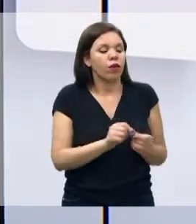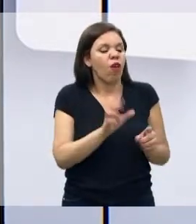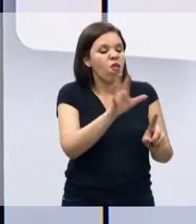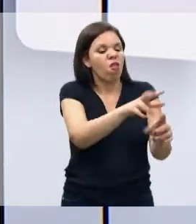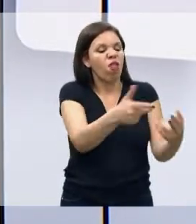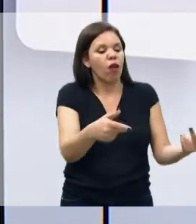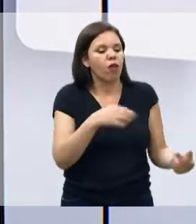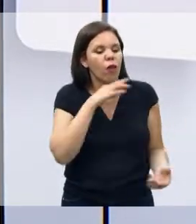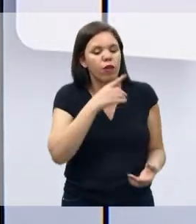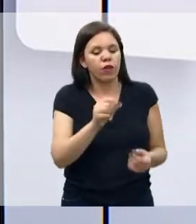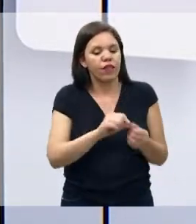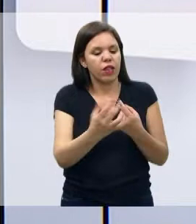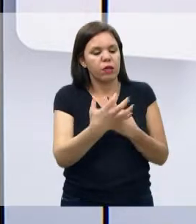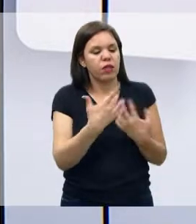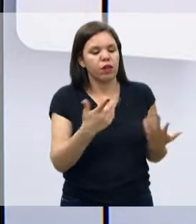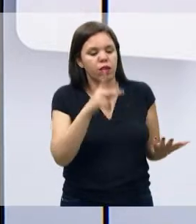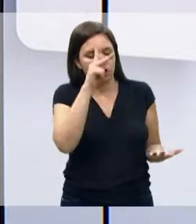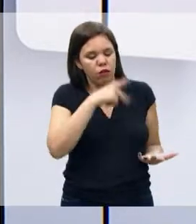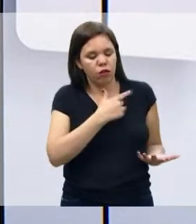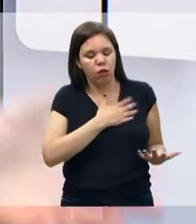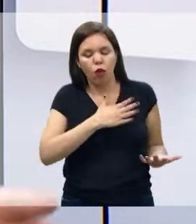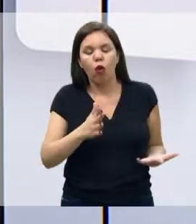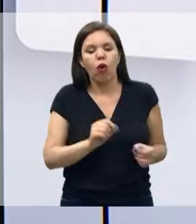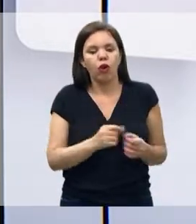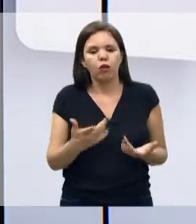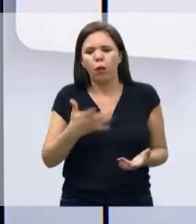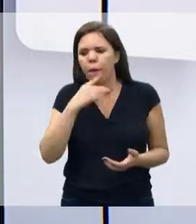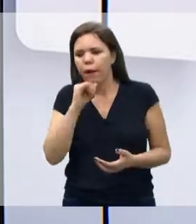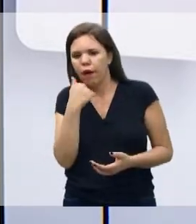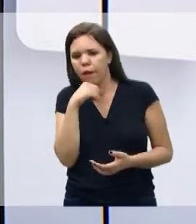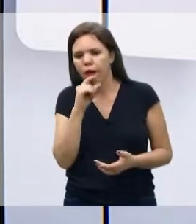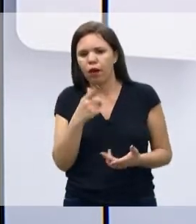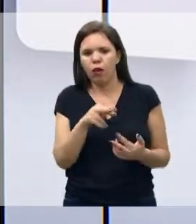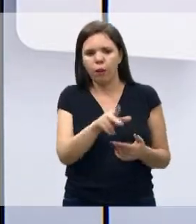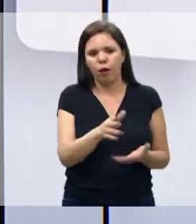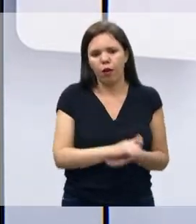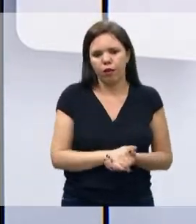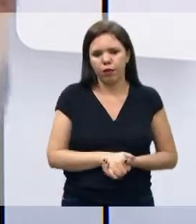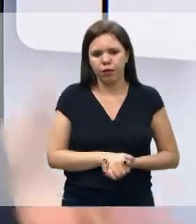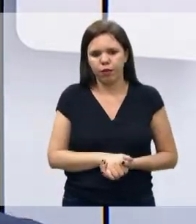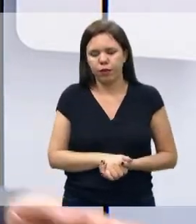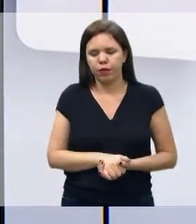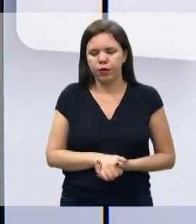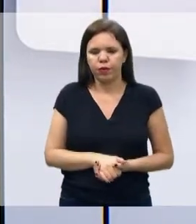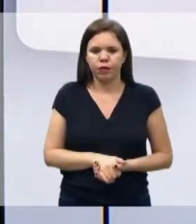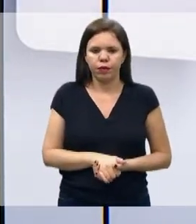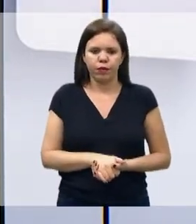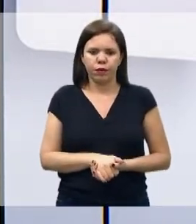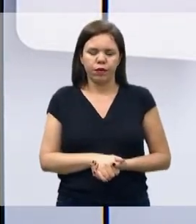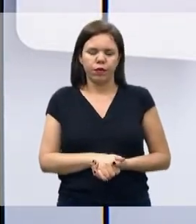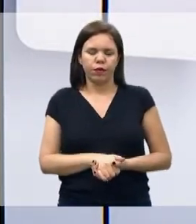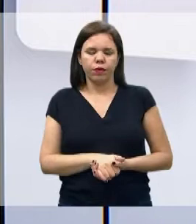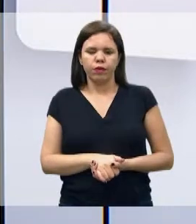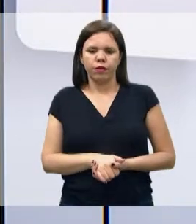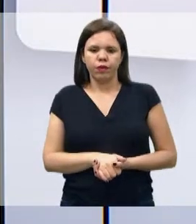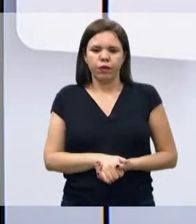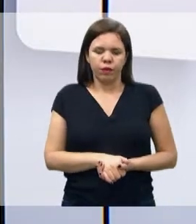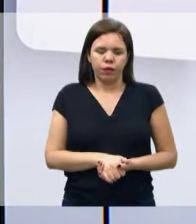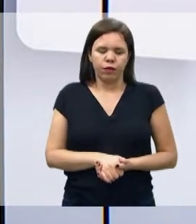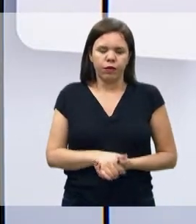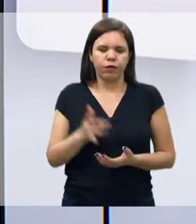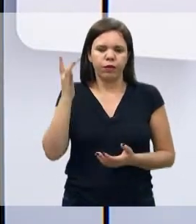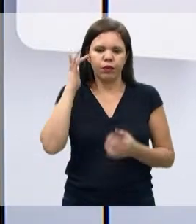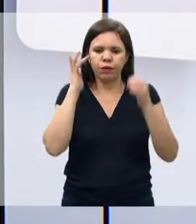para você, ou para alguém que você gosta muito, seja um pai, seja um irmão, seja uma mãe. Eu acho